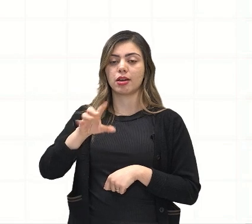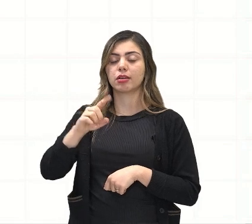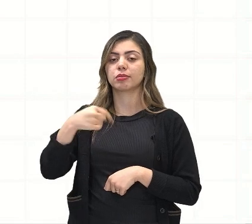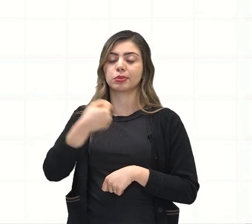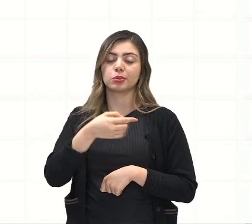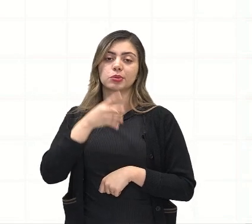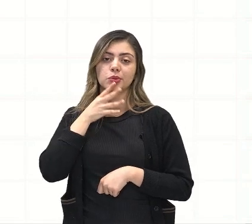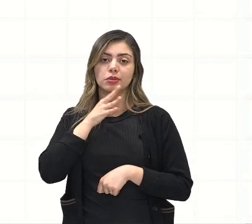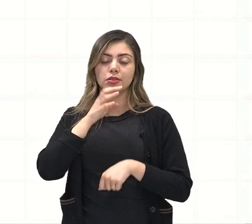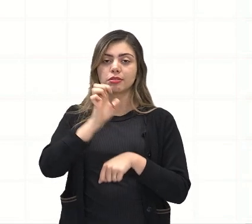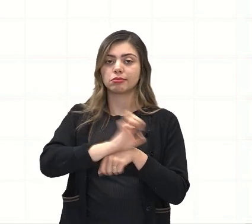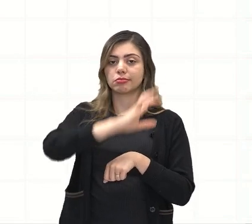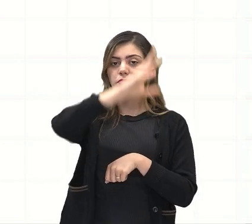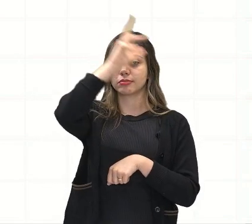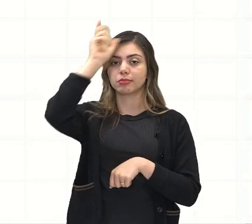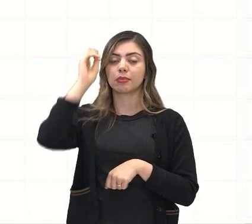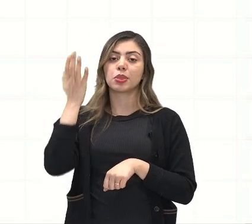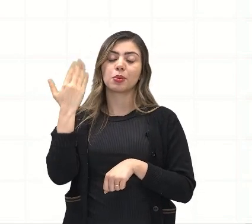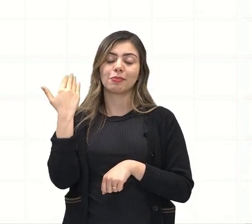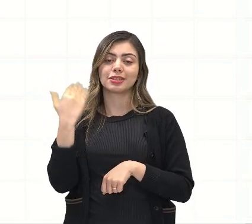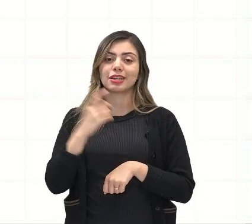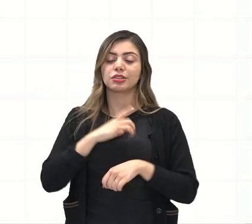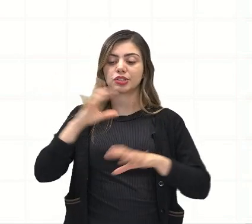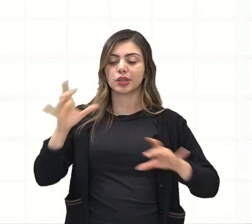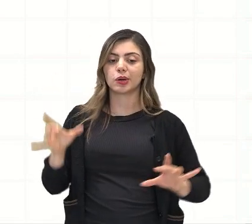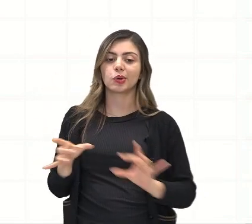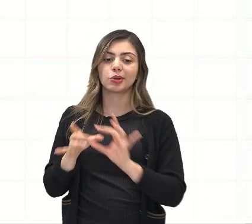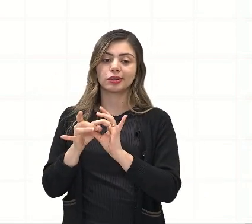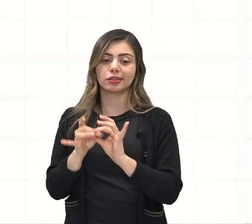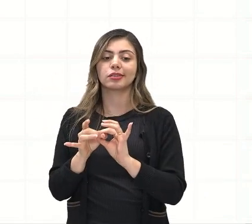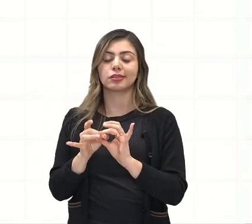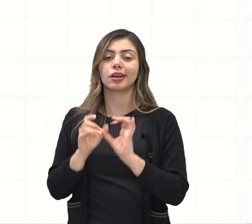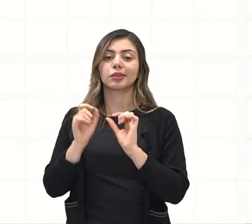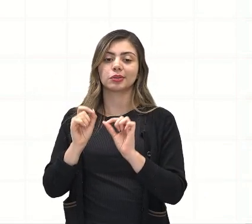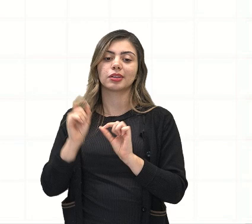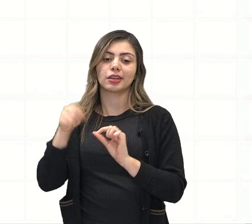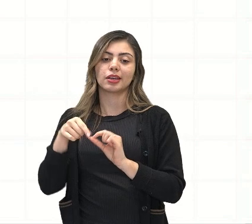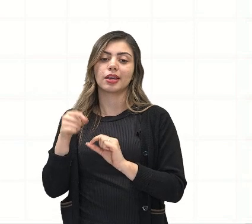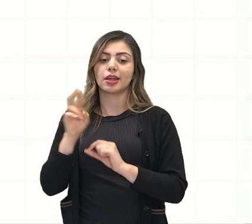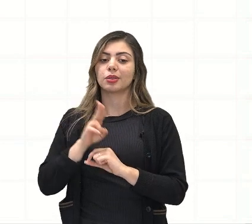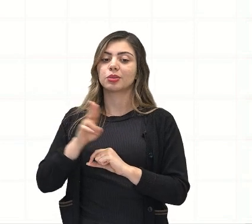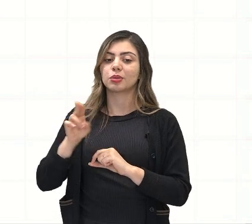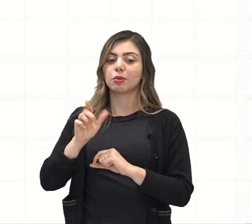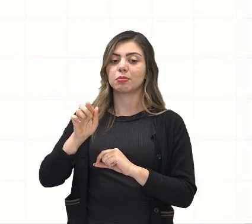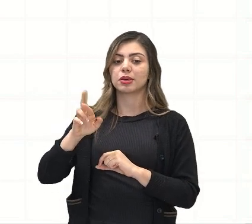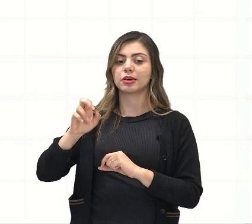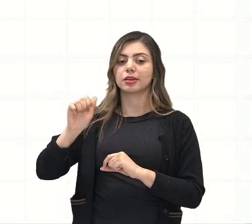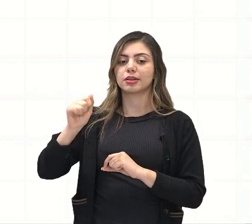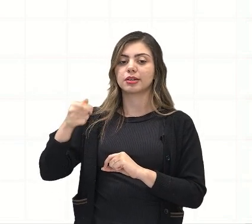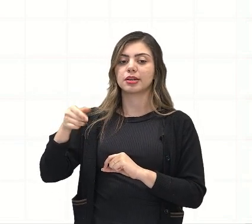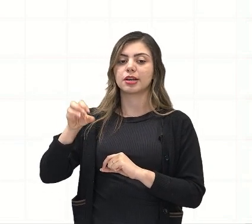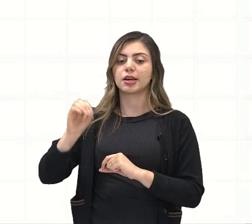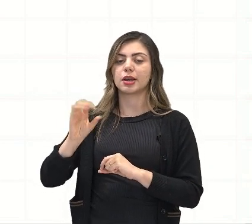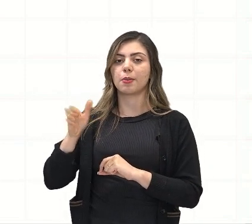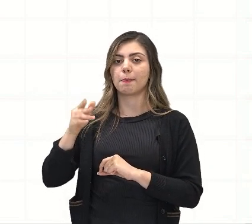hoje estava atrelada à Companhia Comercial do Grão-Pará-Maranhão, né?